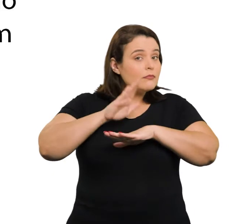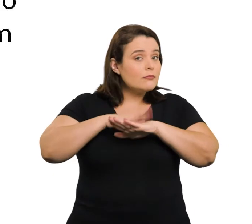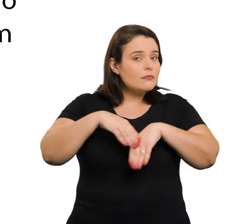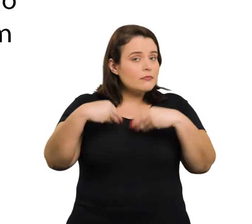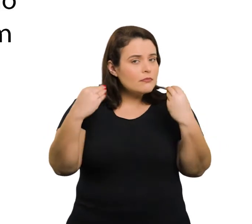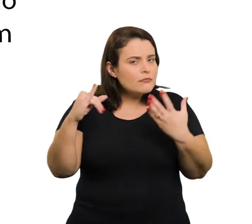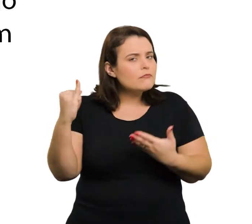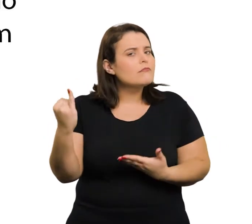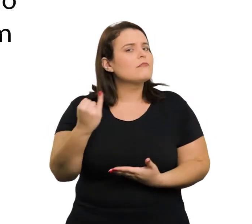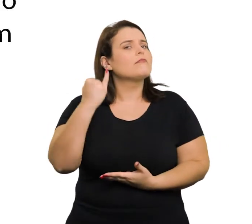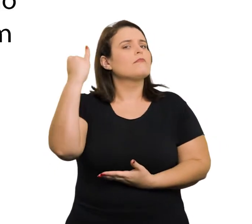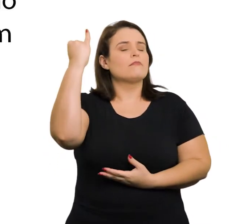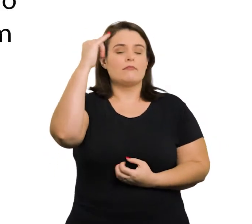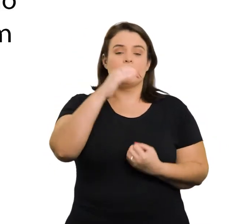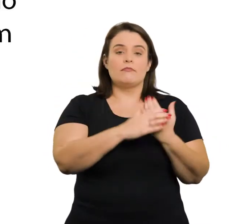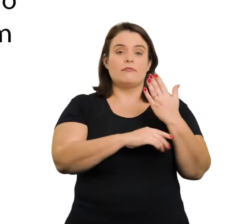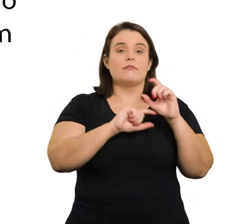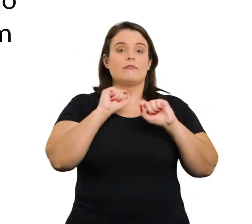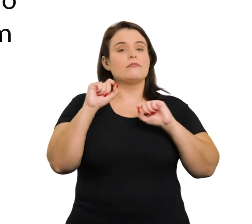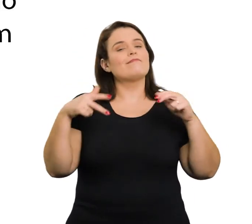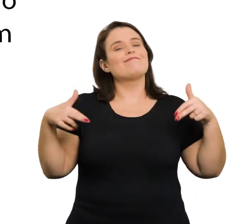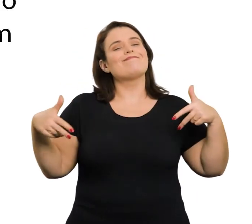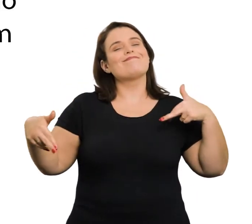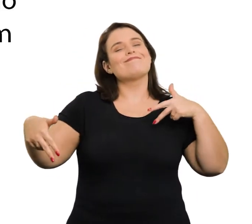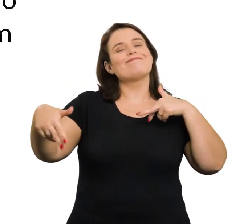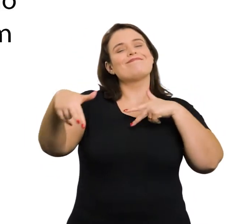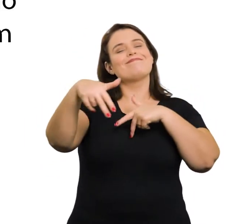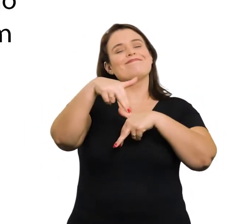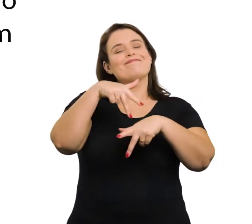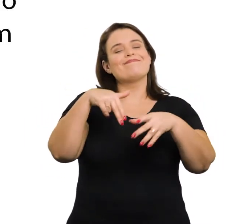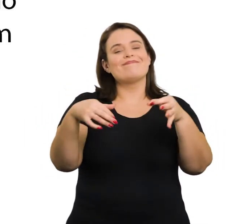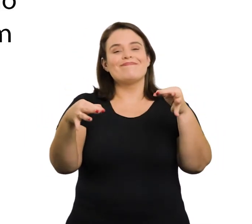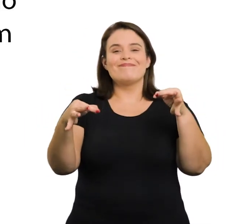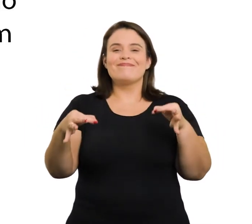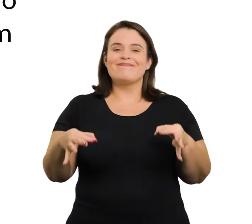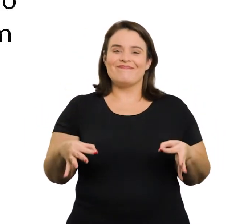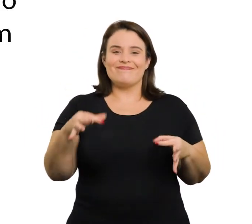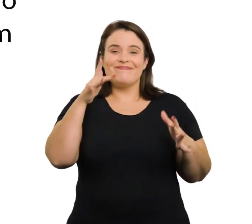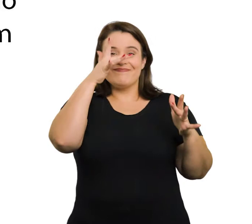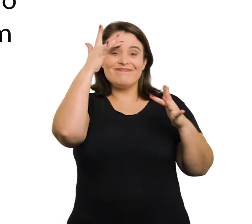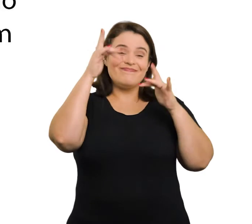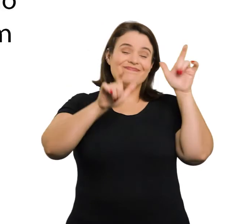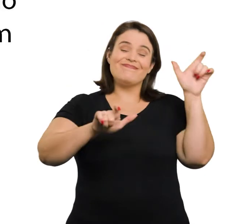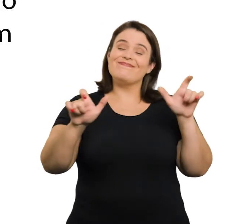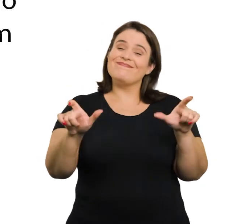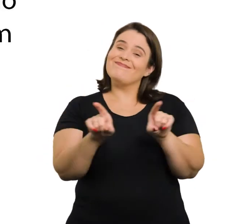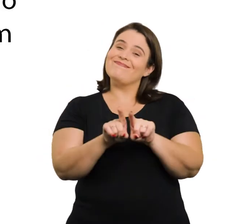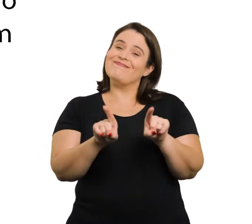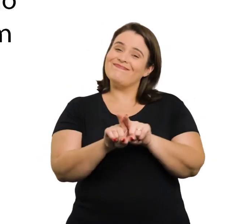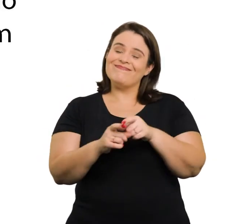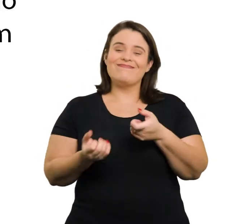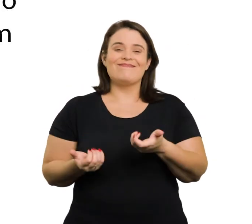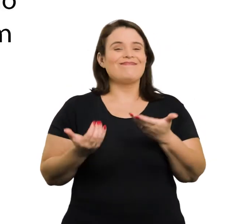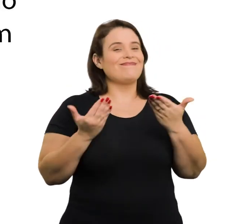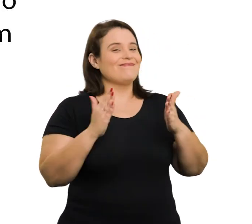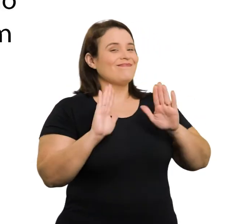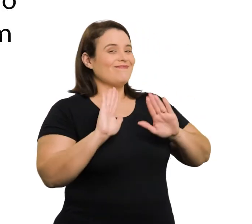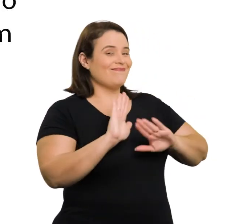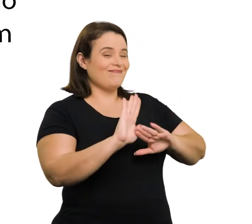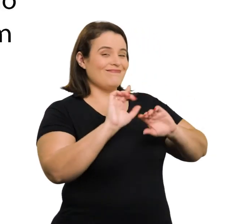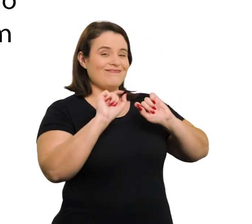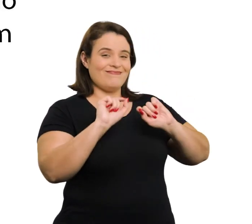do piso são fundamentais para a criação de um passeio adequado ao tráfego de pessoas, além de contribuir